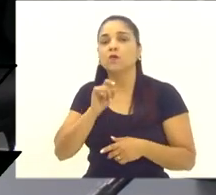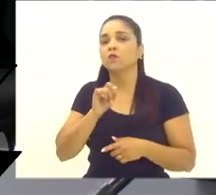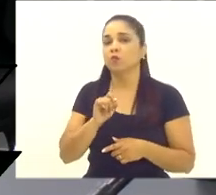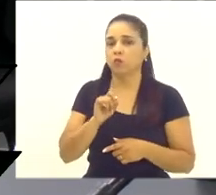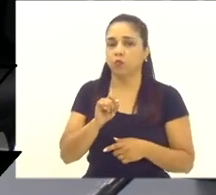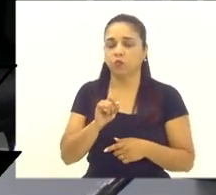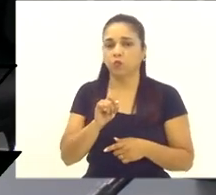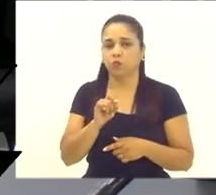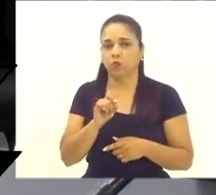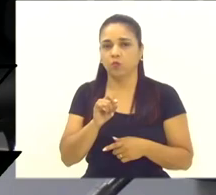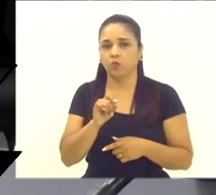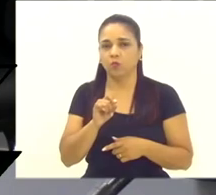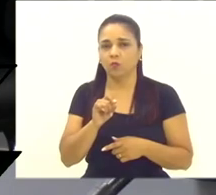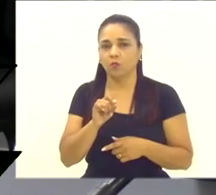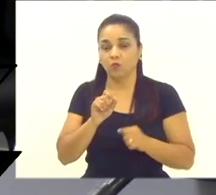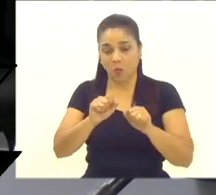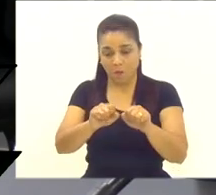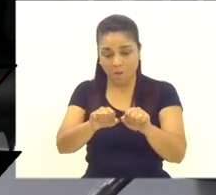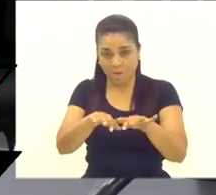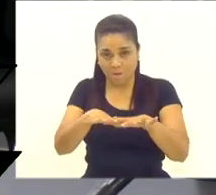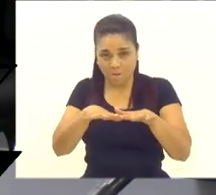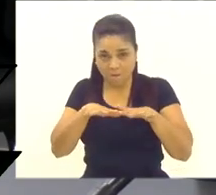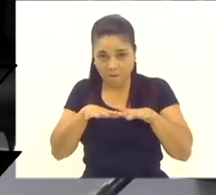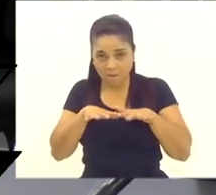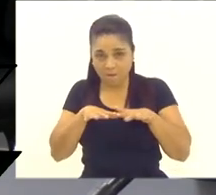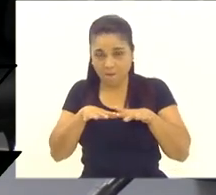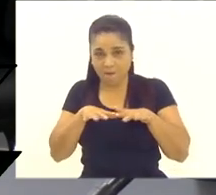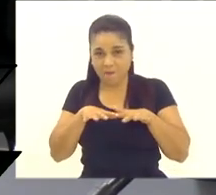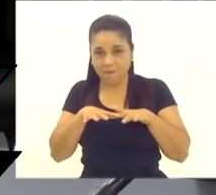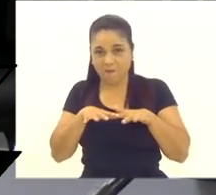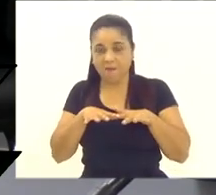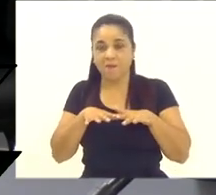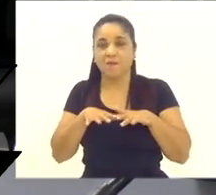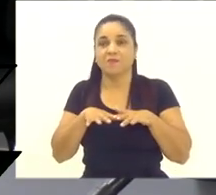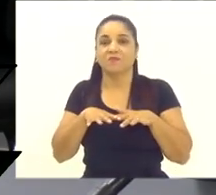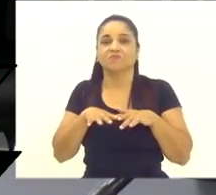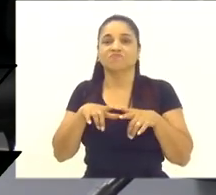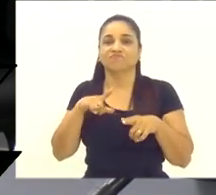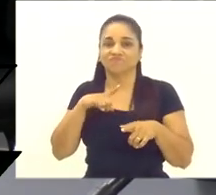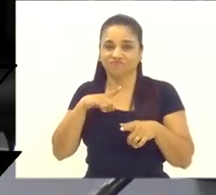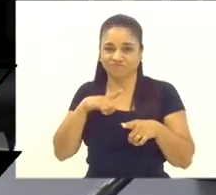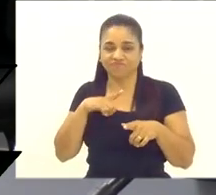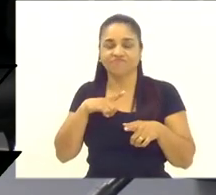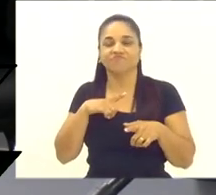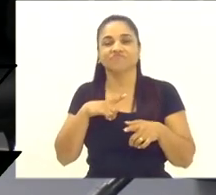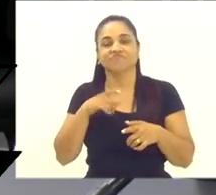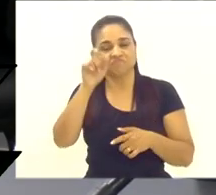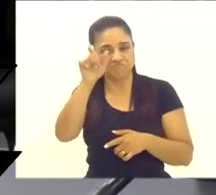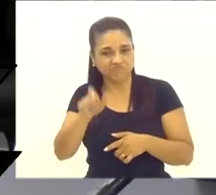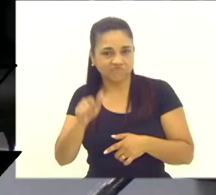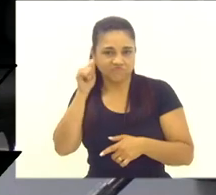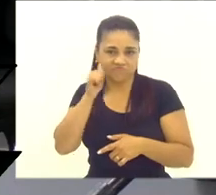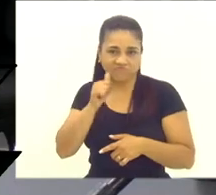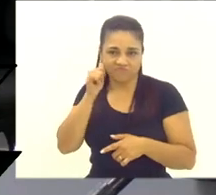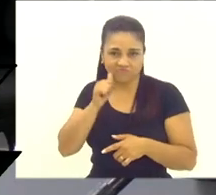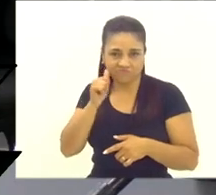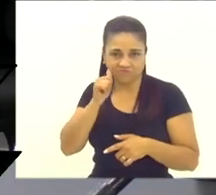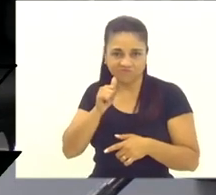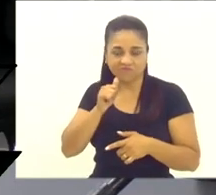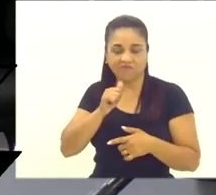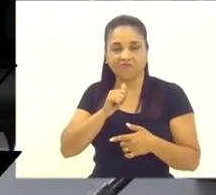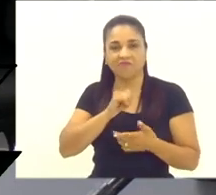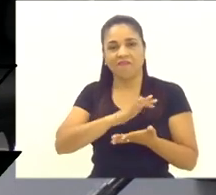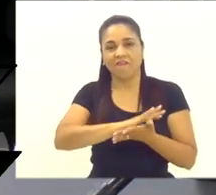do plenário da misoginia da desqualificação de mulheres do plenário para fazer